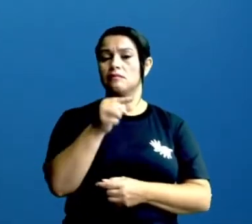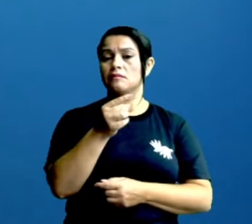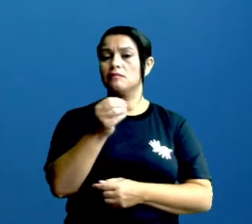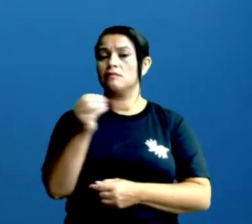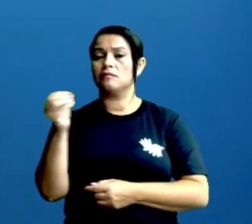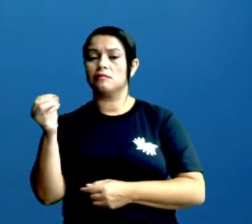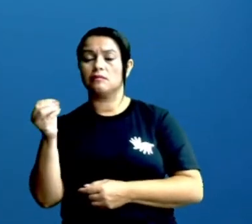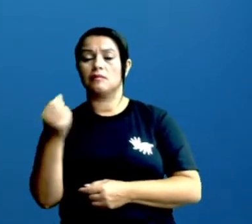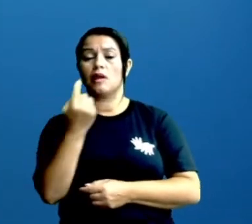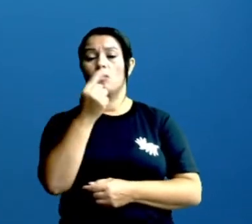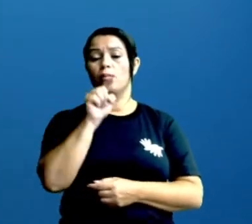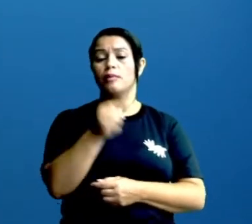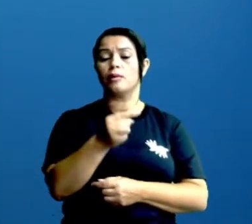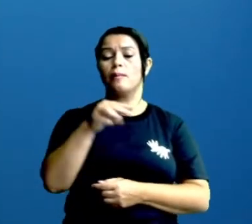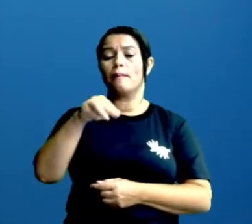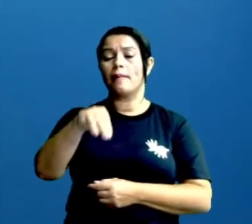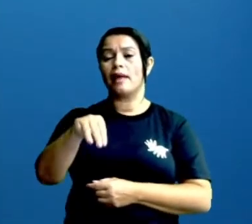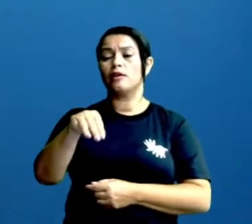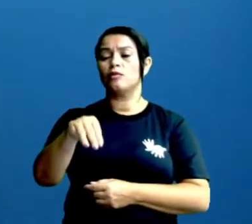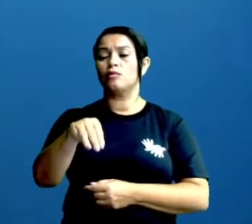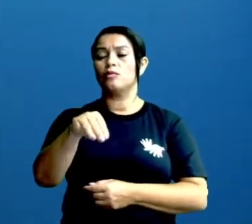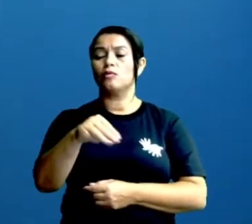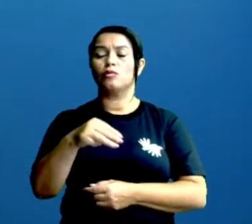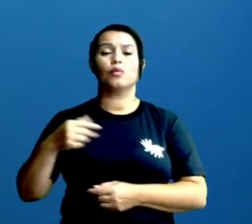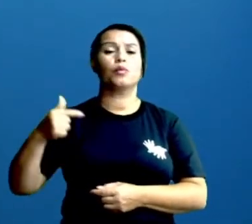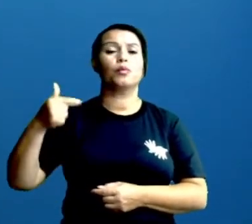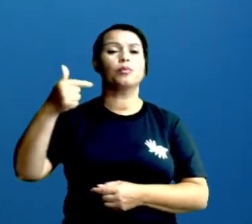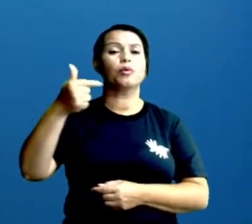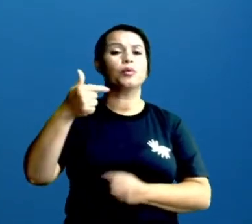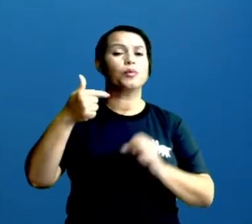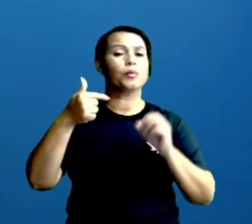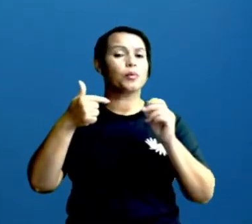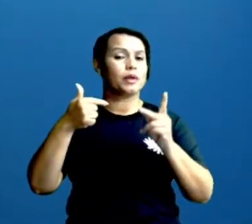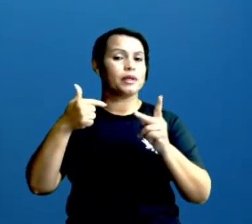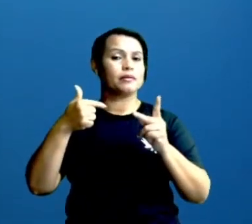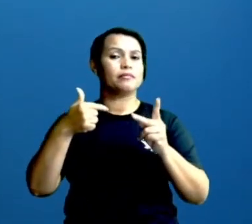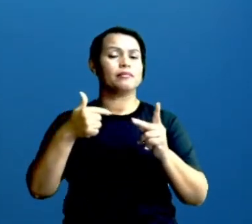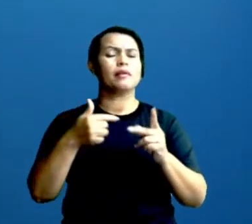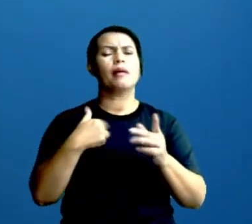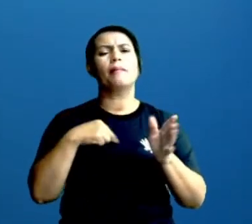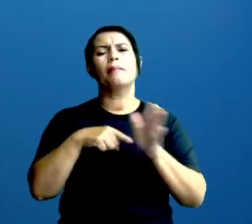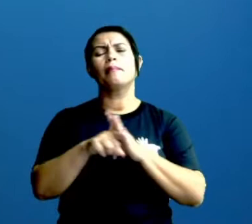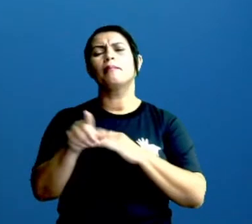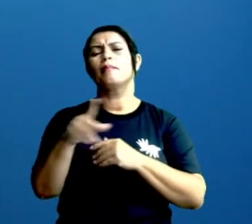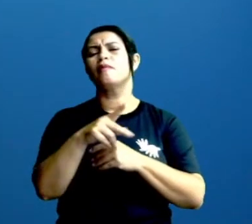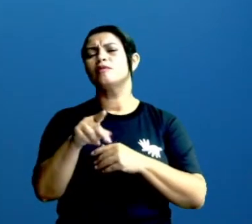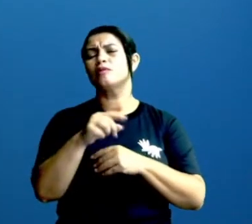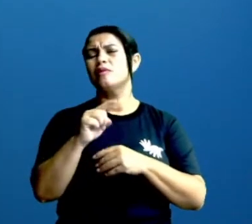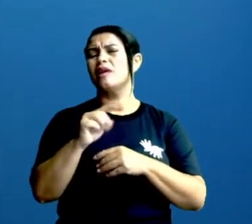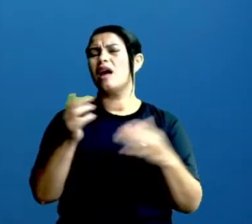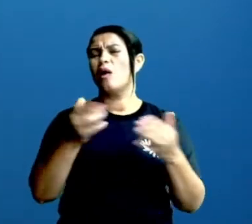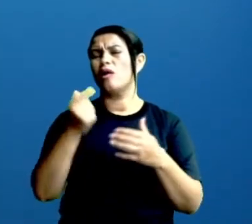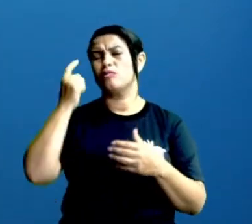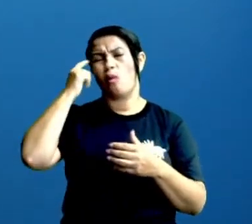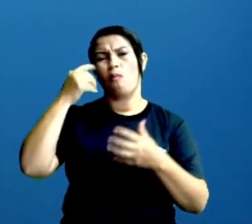a 1000 metros cúbicos, ok? Professora, a senhora agora me